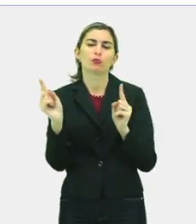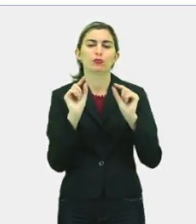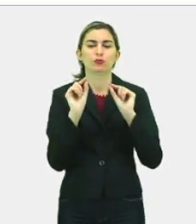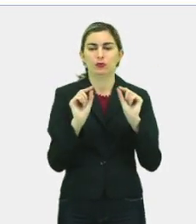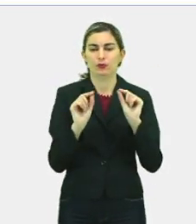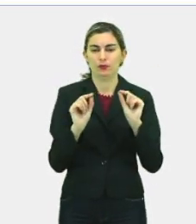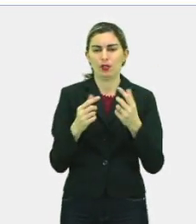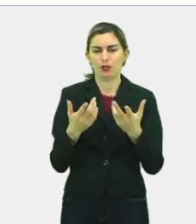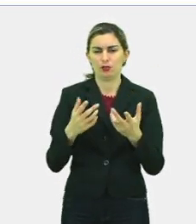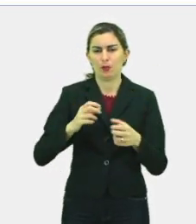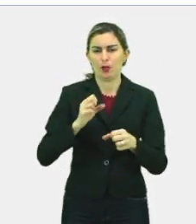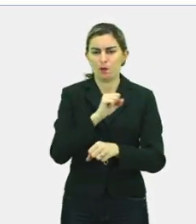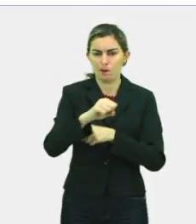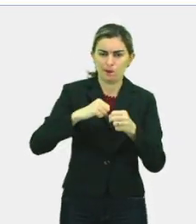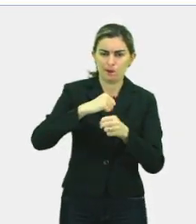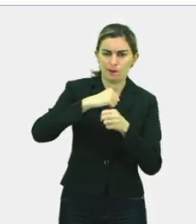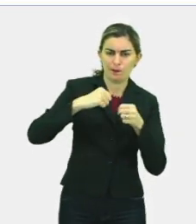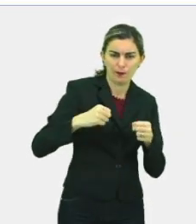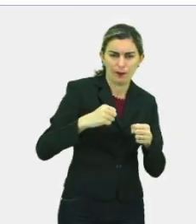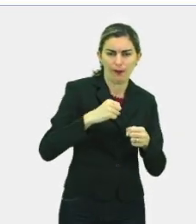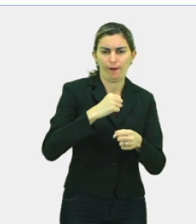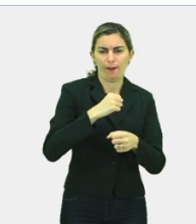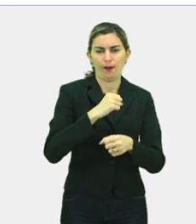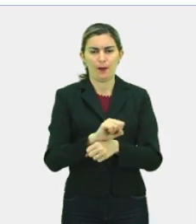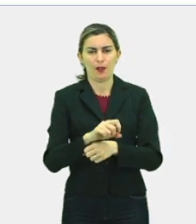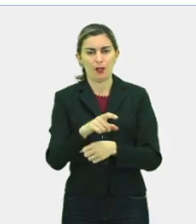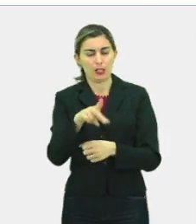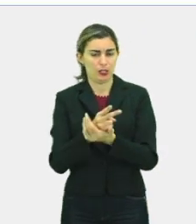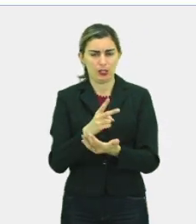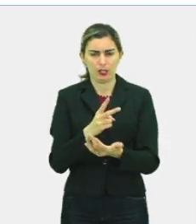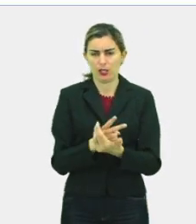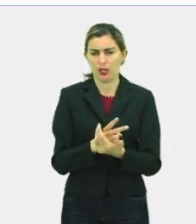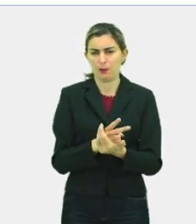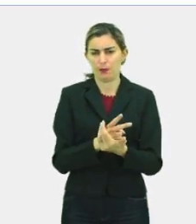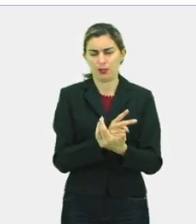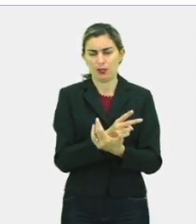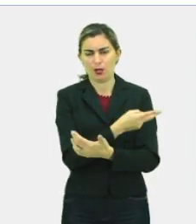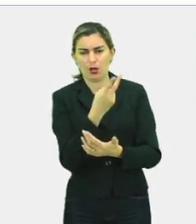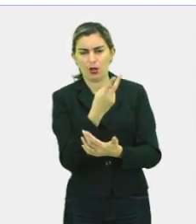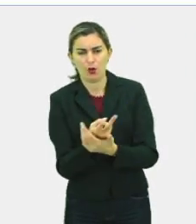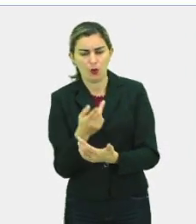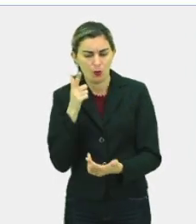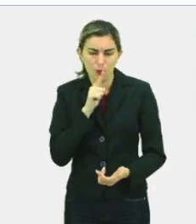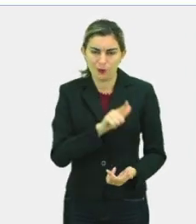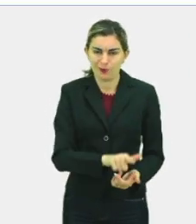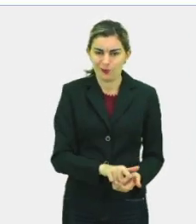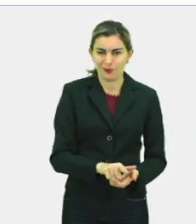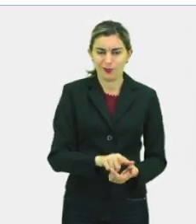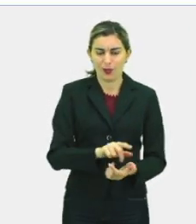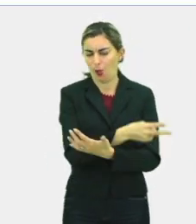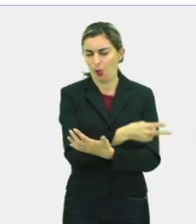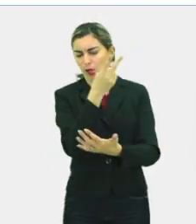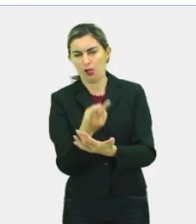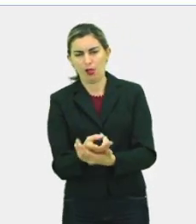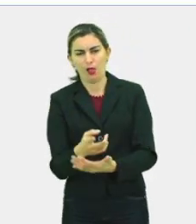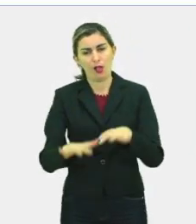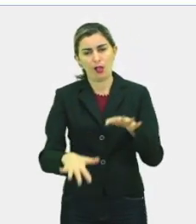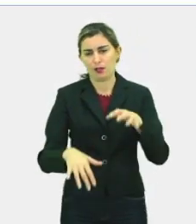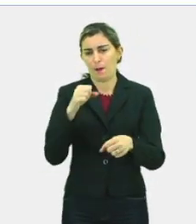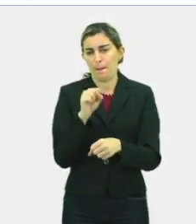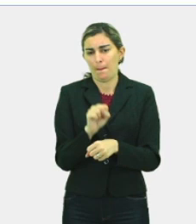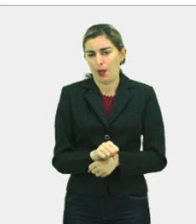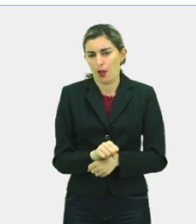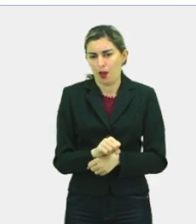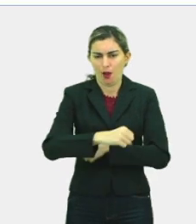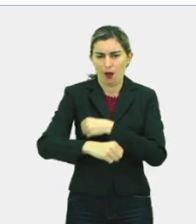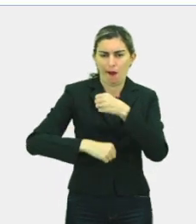pontuações. Por imobilização, chegando ao IPOM, então nem sempre o IPOM é conquistado através da queda, mas de